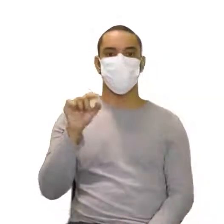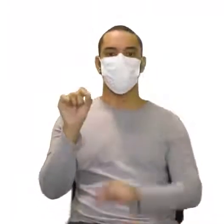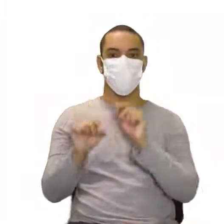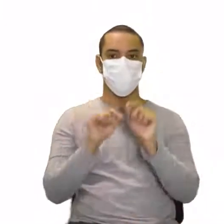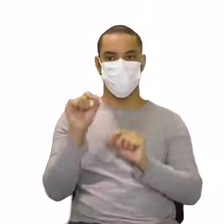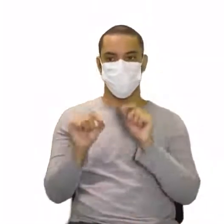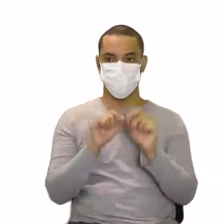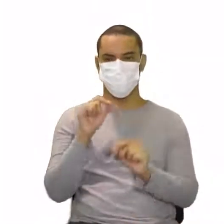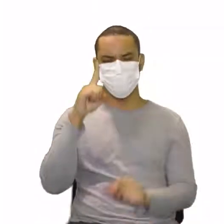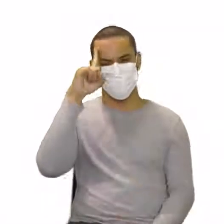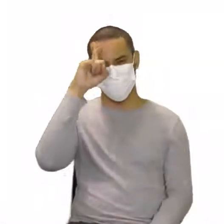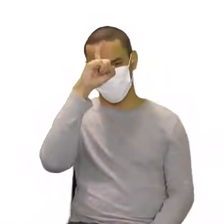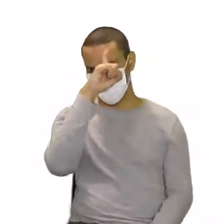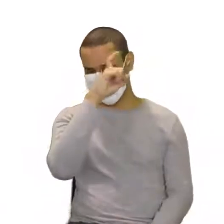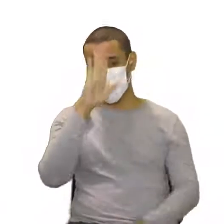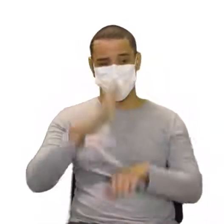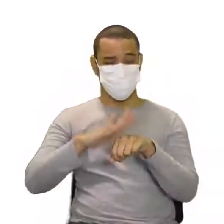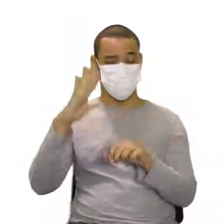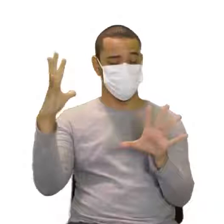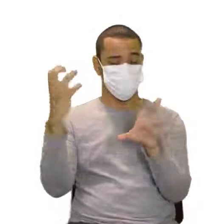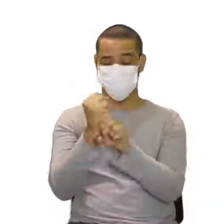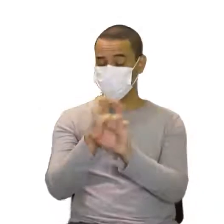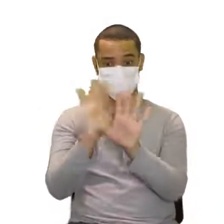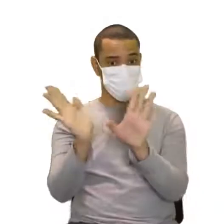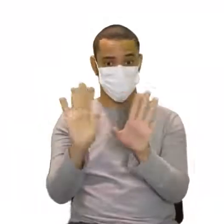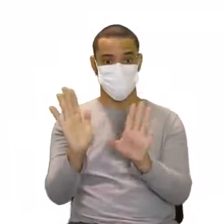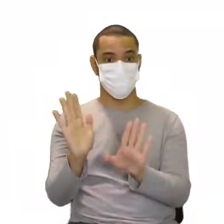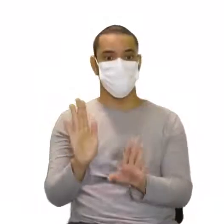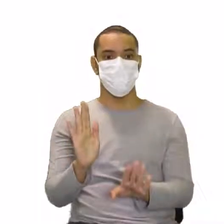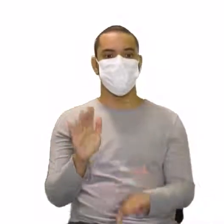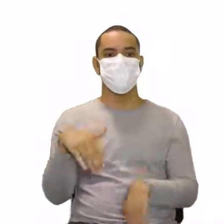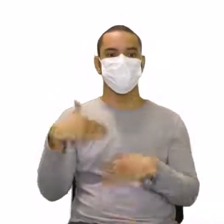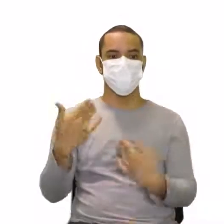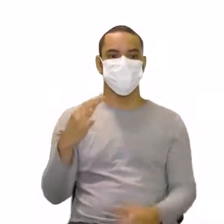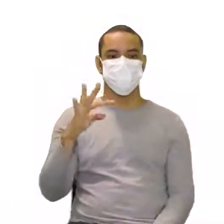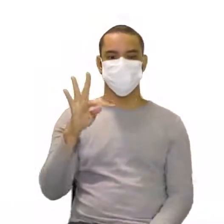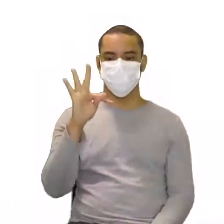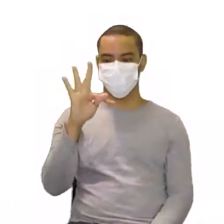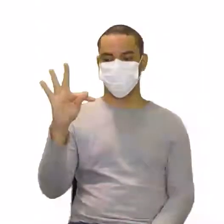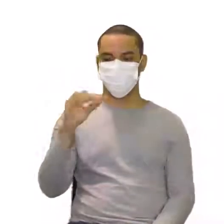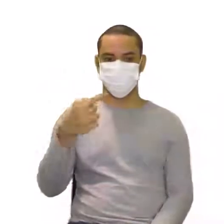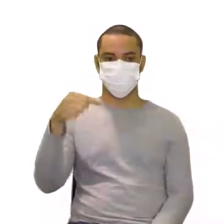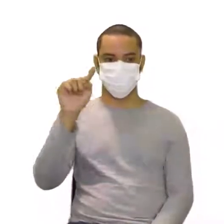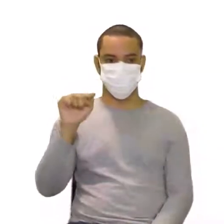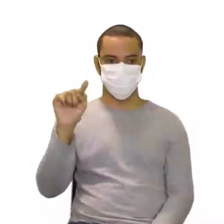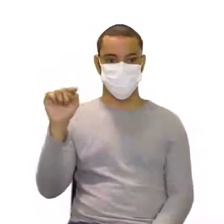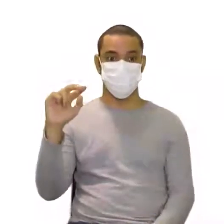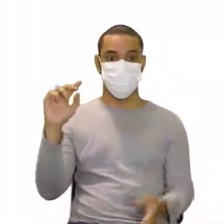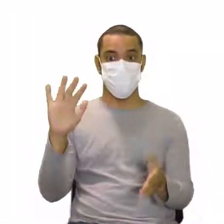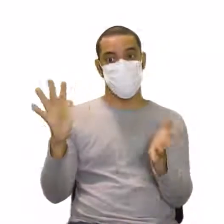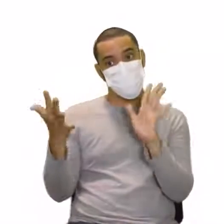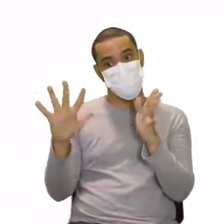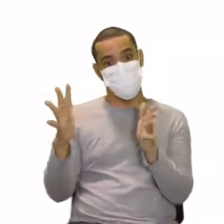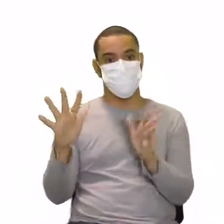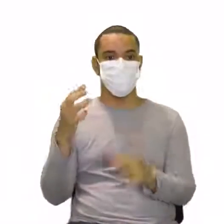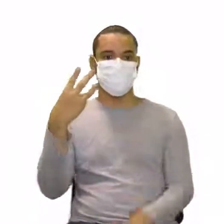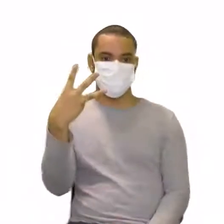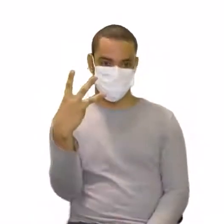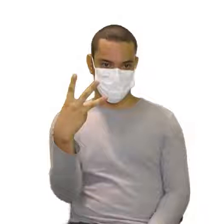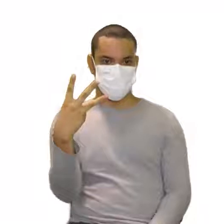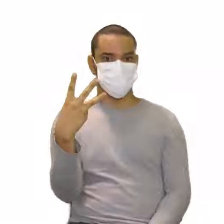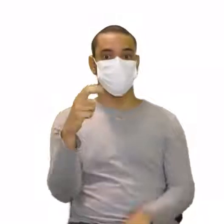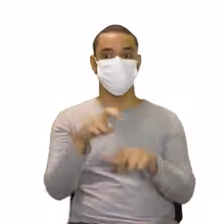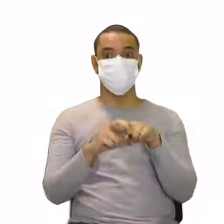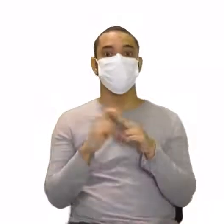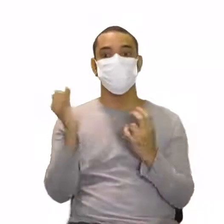ia dificultar bastante aí nossos cálculos. Π aproximadamente 3, que é 3,14. Então, aqui nós estamos usando